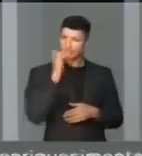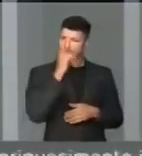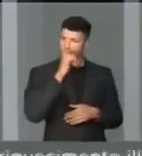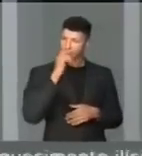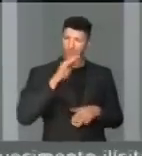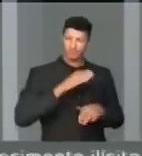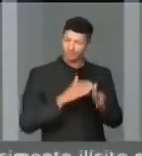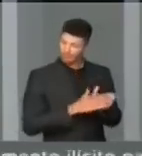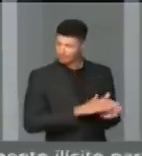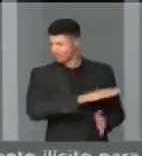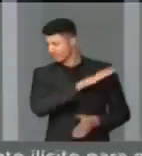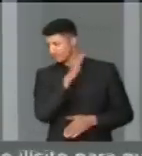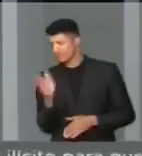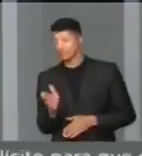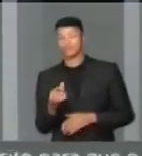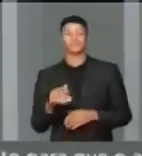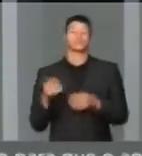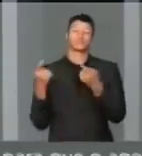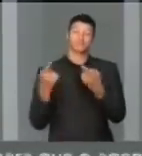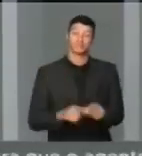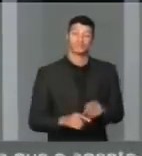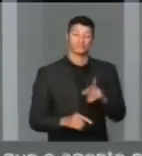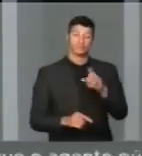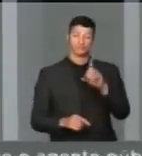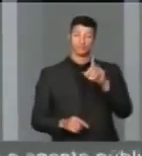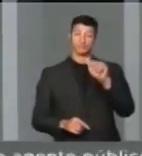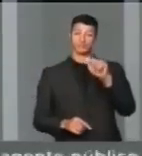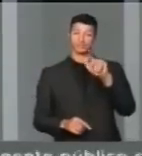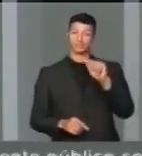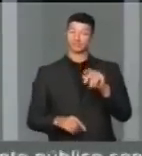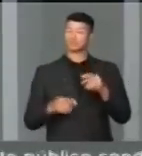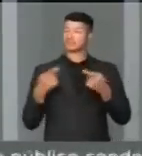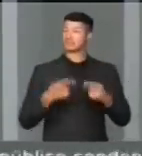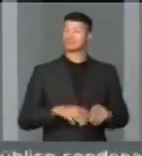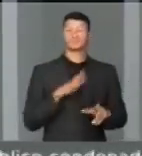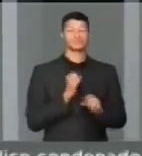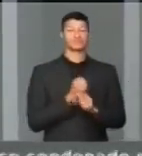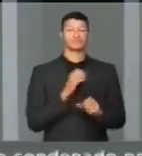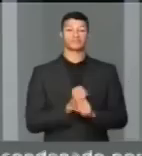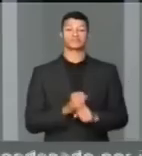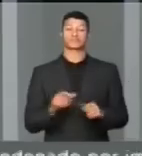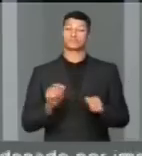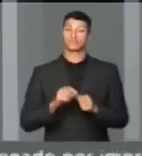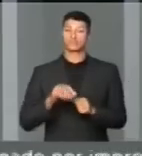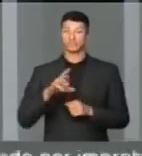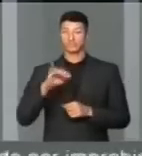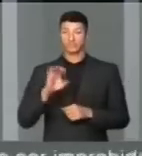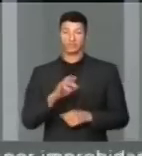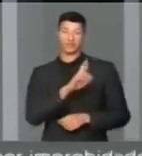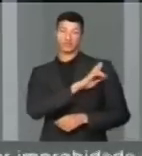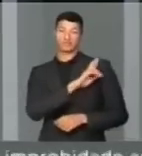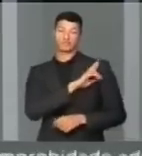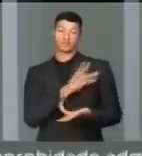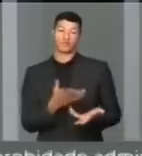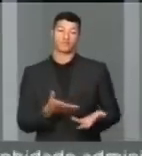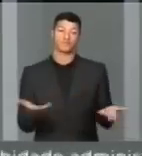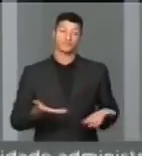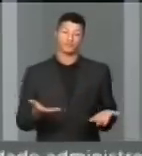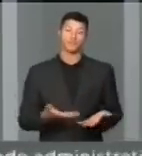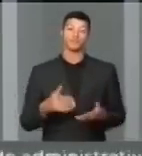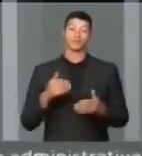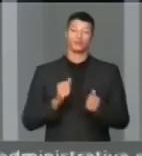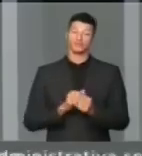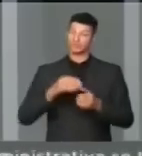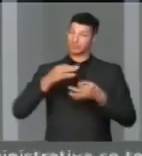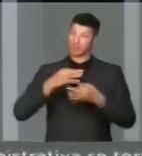tempo todo para se reeleger, provocou pedaladas, não pagou contas dos bancos públicos, cometeu crime de responsabilidade, e agora vem